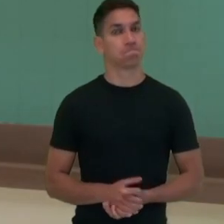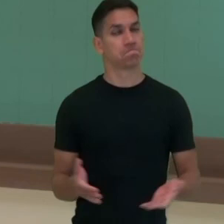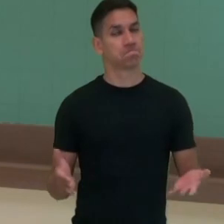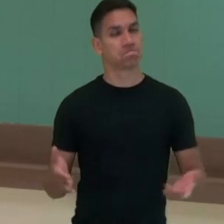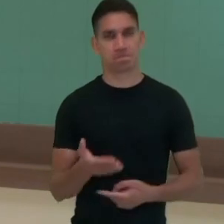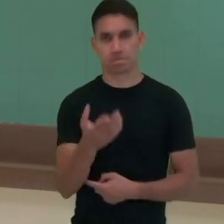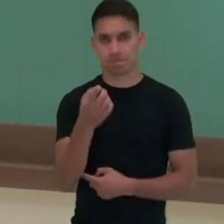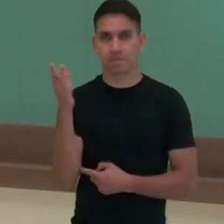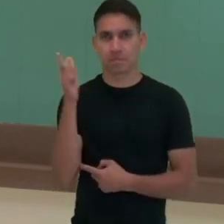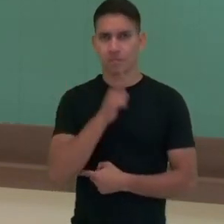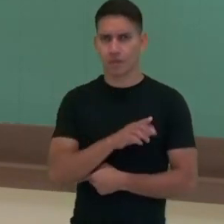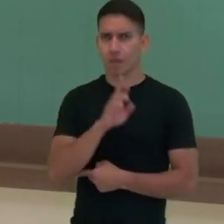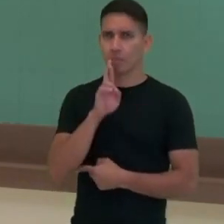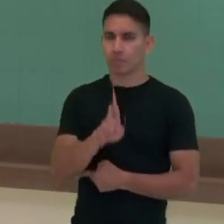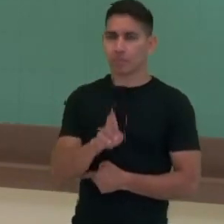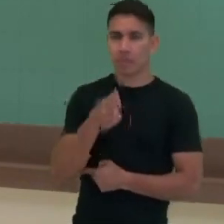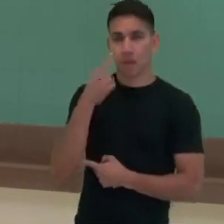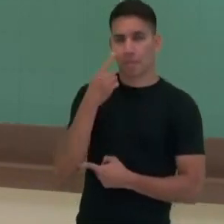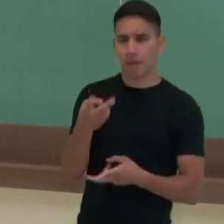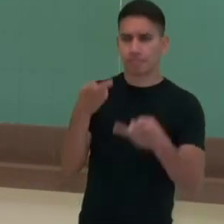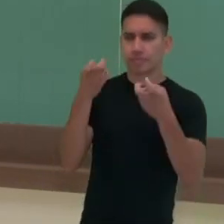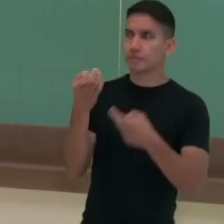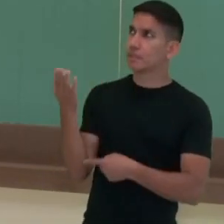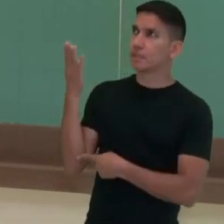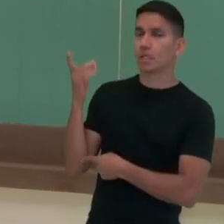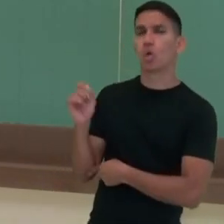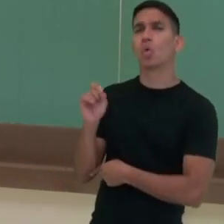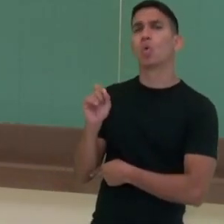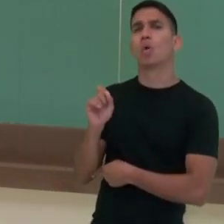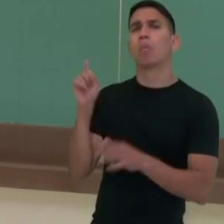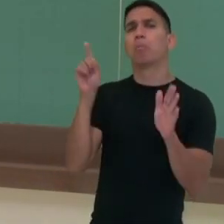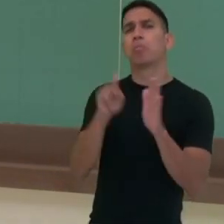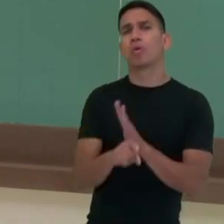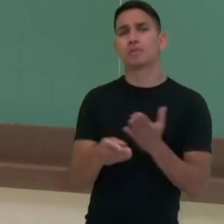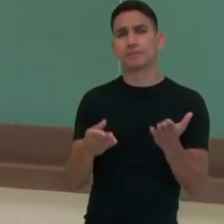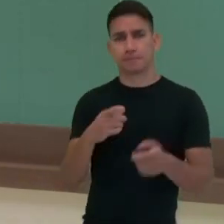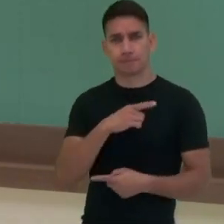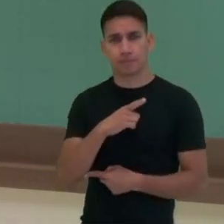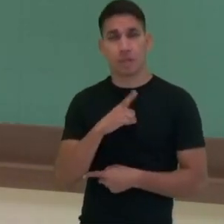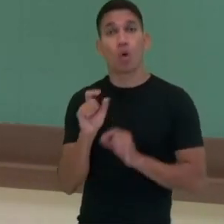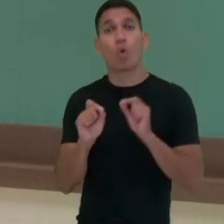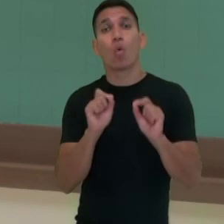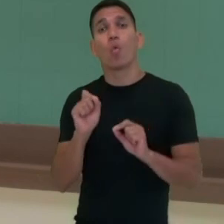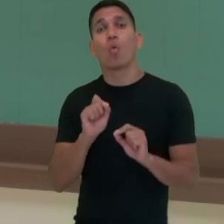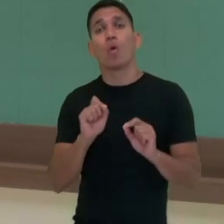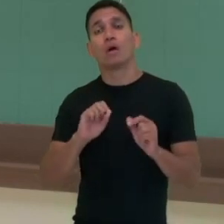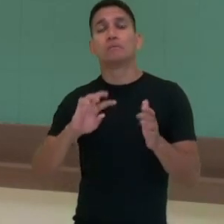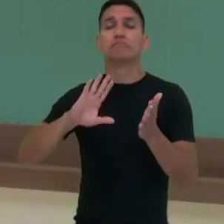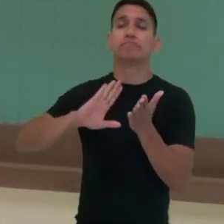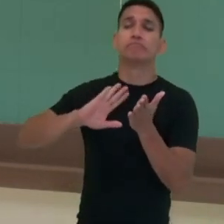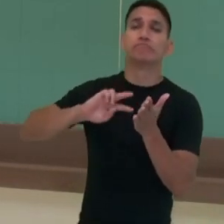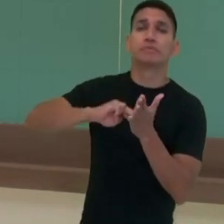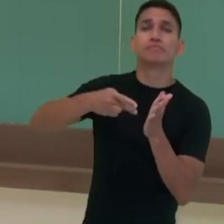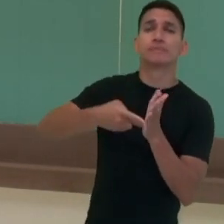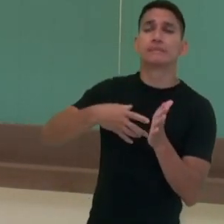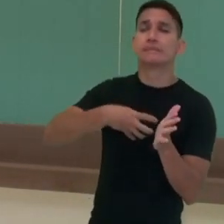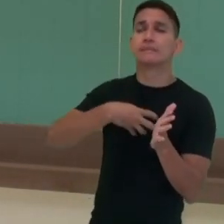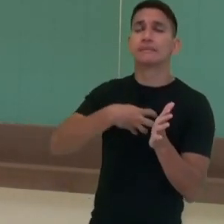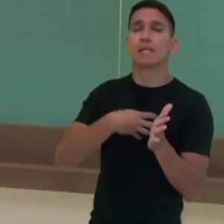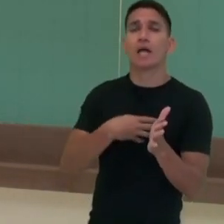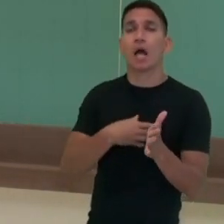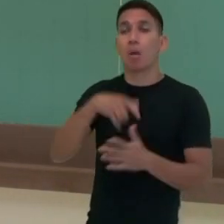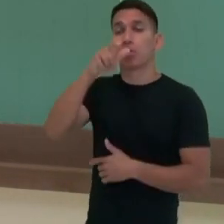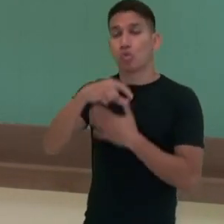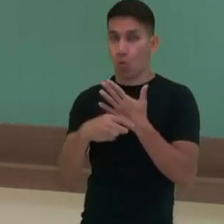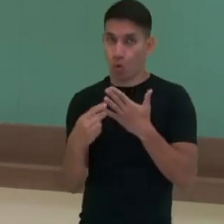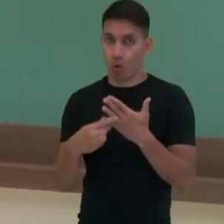Bacana. E aí, você conseguiu então perceber que o professor perguntou, né? Então, que efeitos de sentido o contador ele pretende